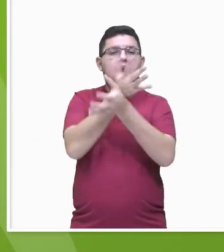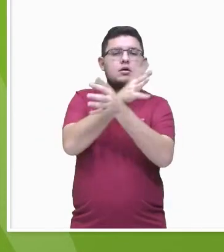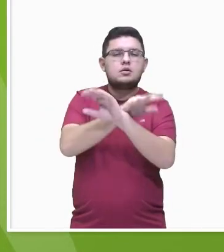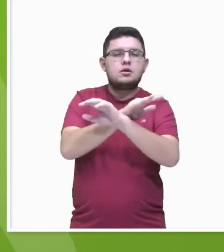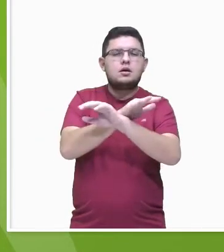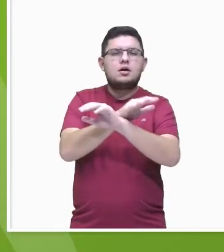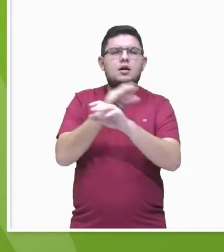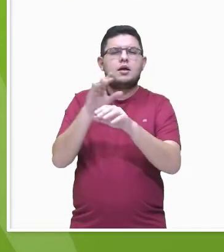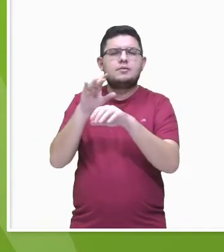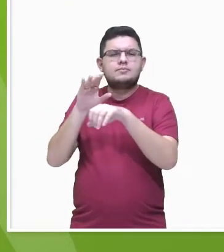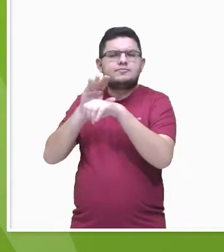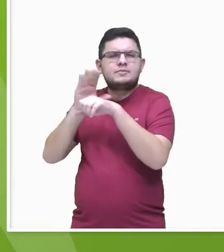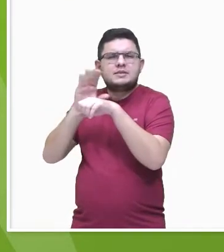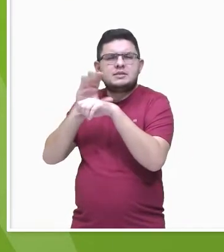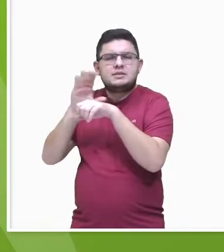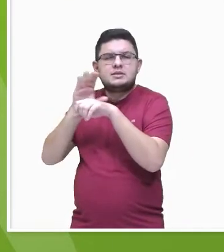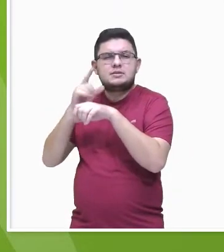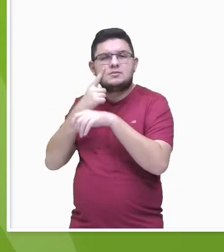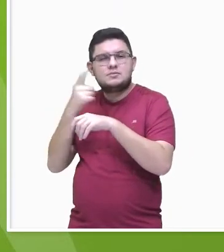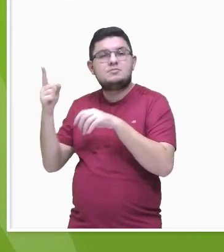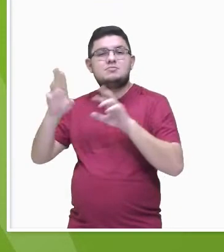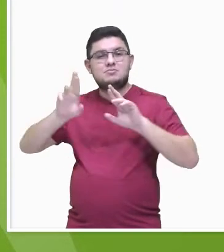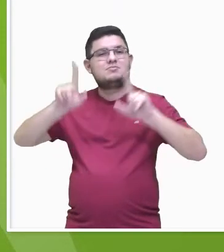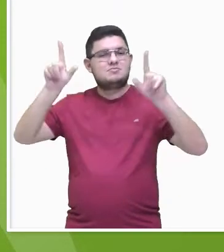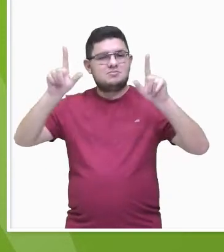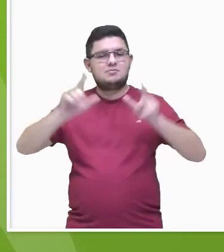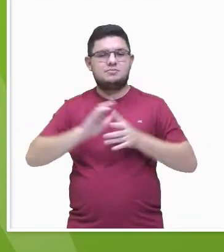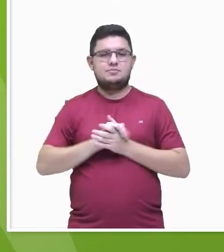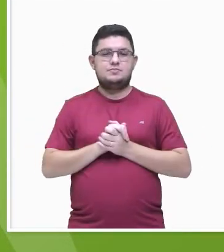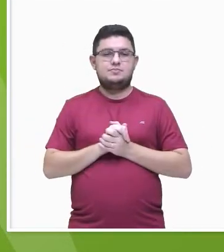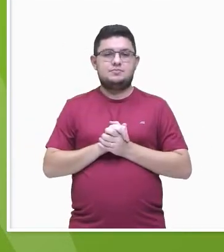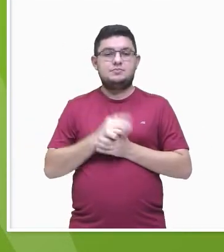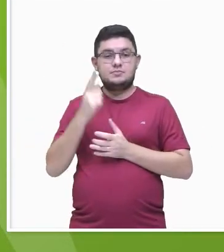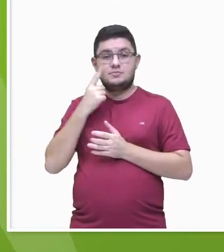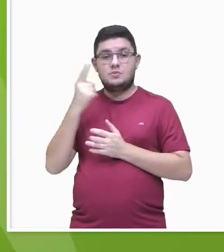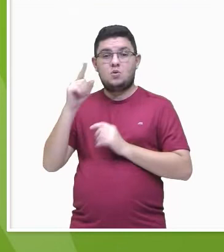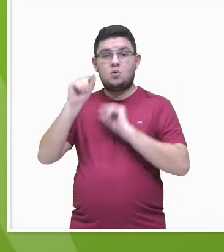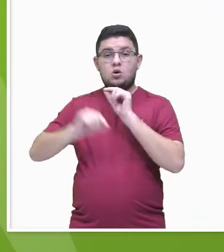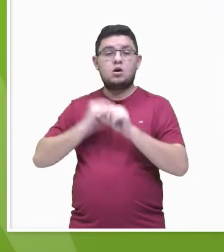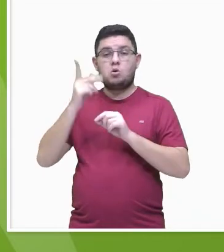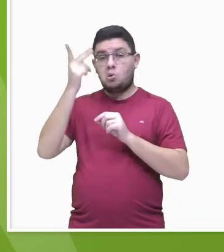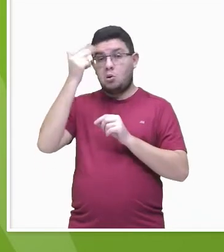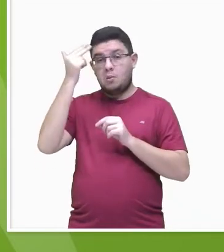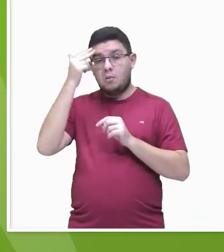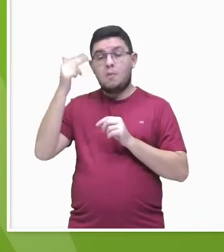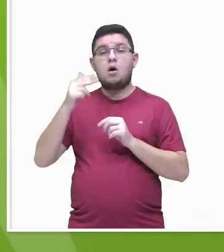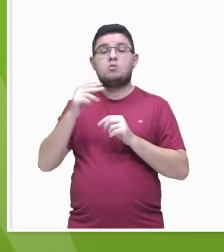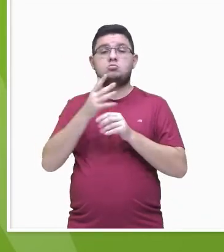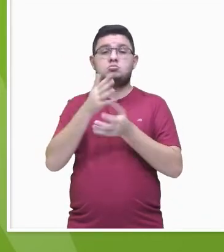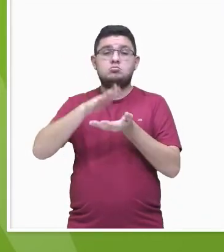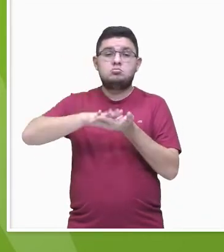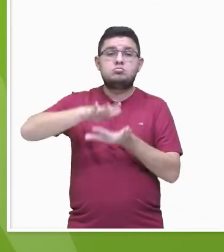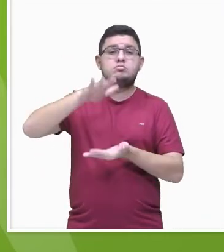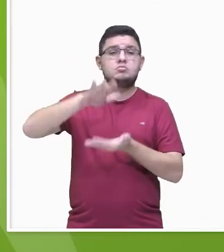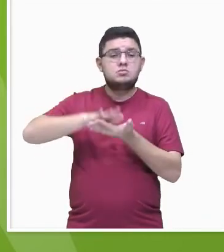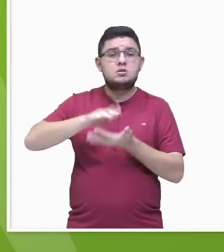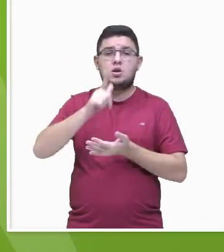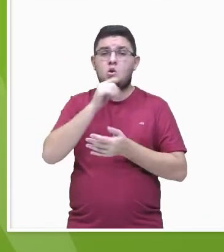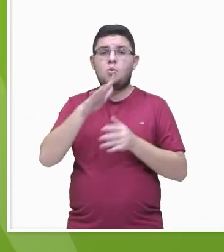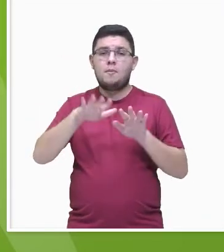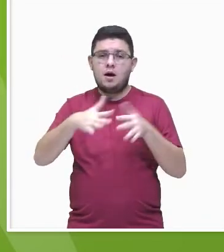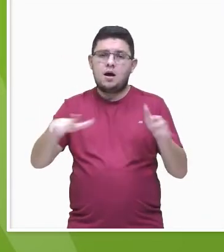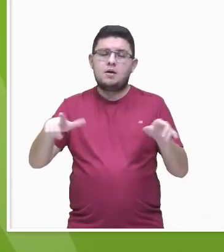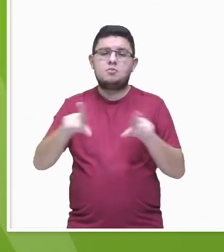está observando ela na areia da praia, já só o seu esqueleto, certo? E a gente pode observar que ela tem alguns